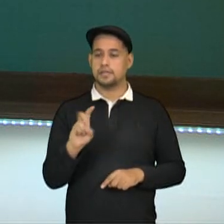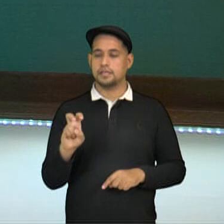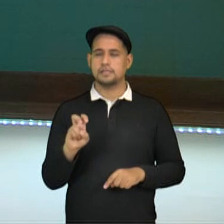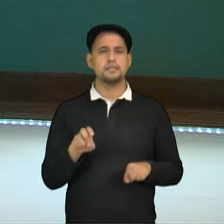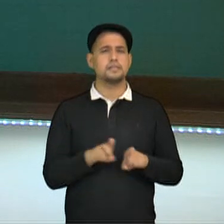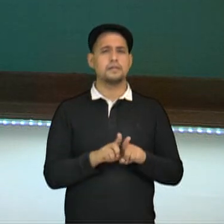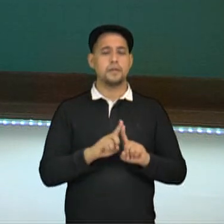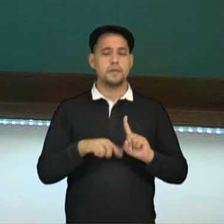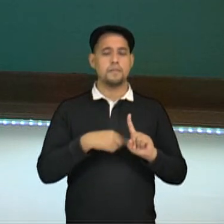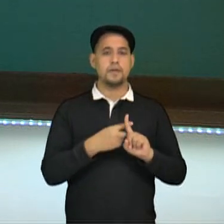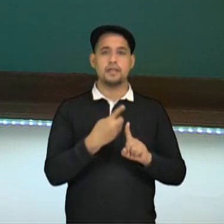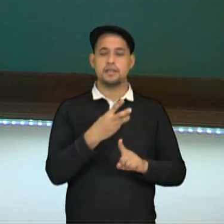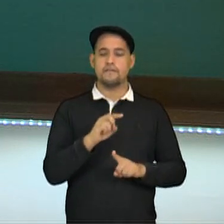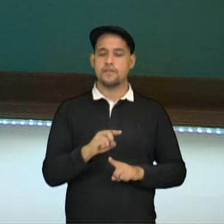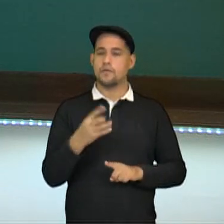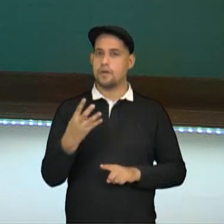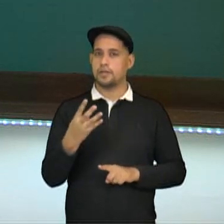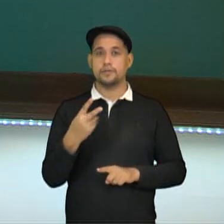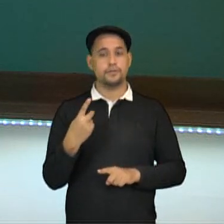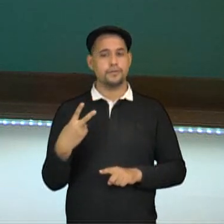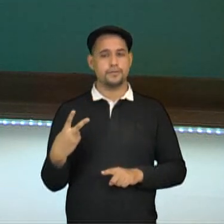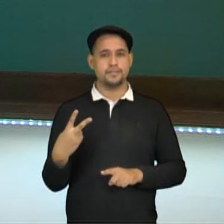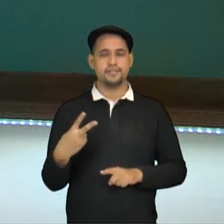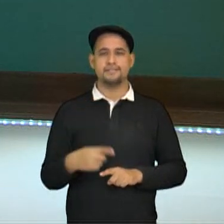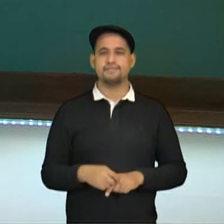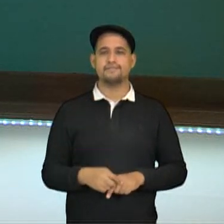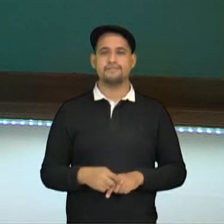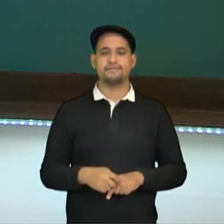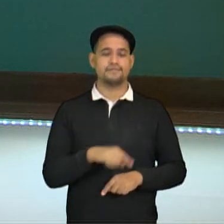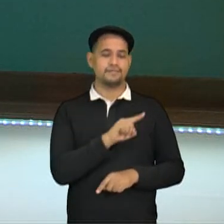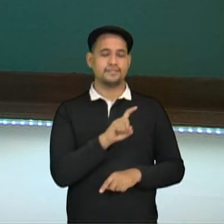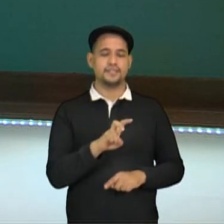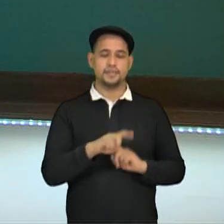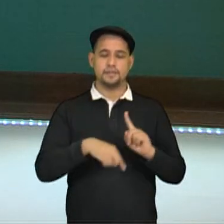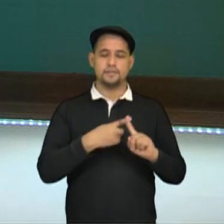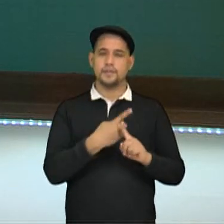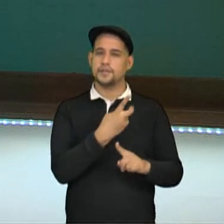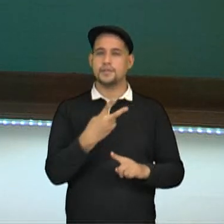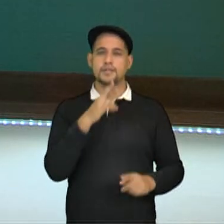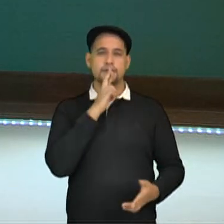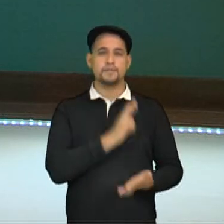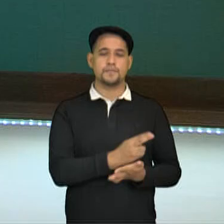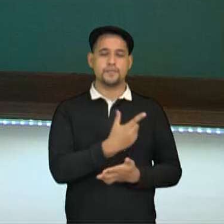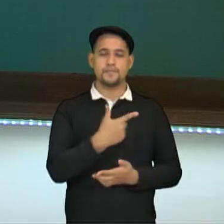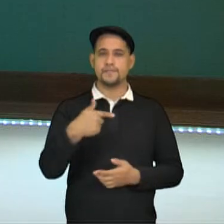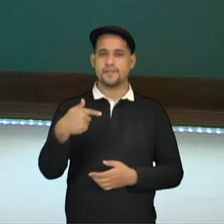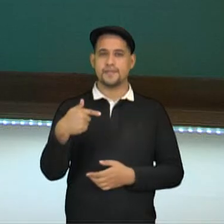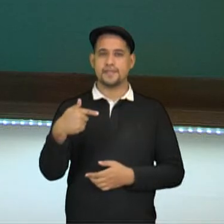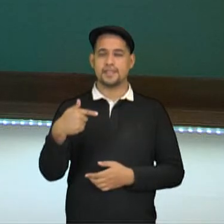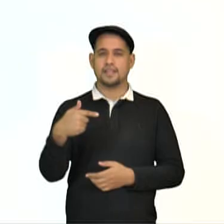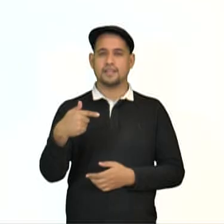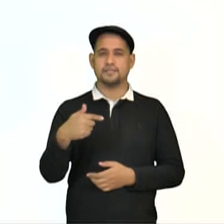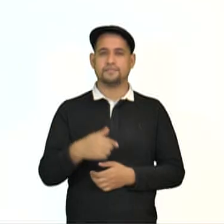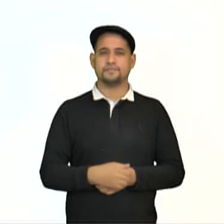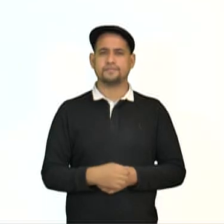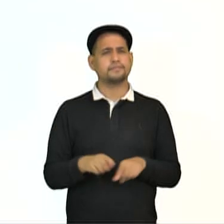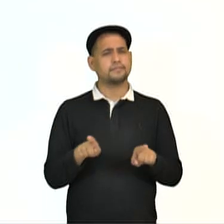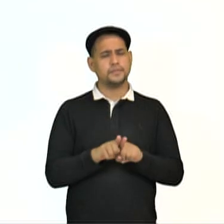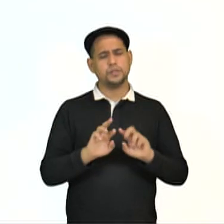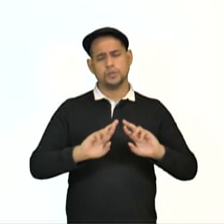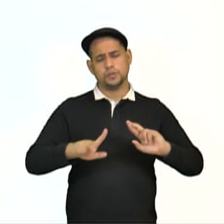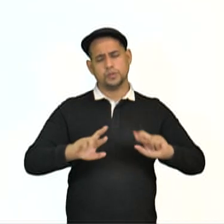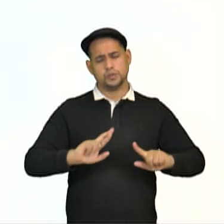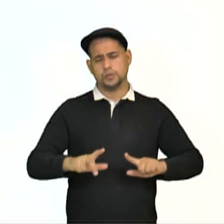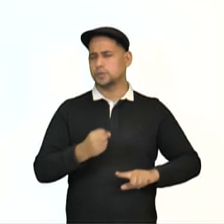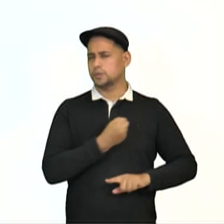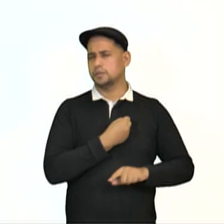15. Mais 3 vezes 4, 12. 15 mais 12, 27. E os outros números